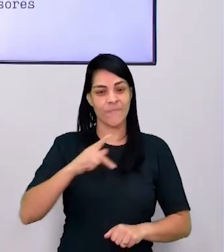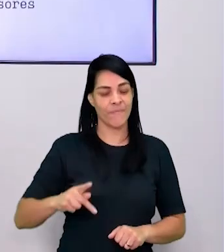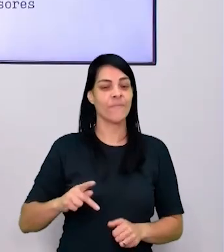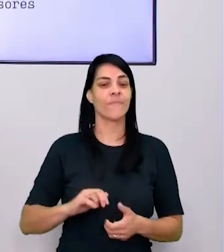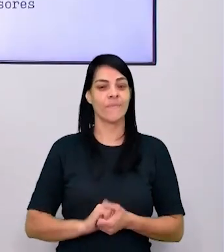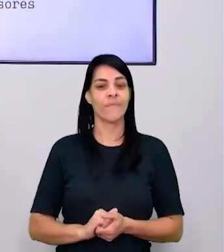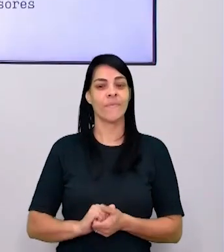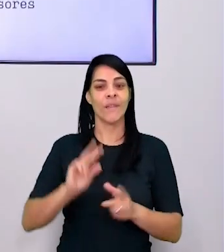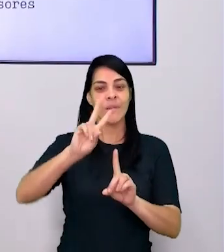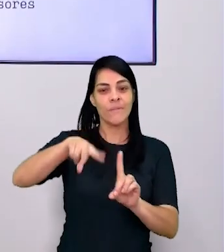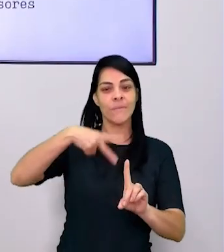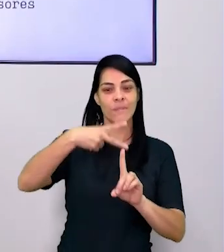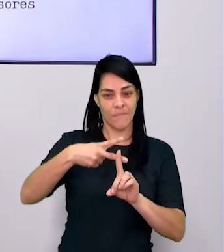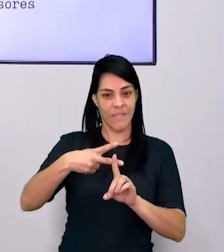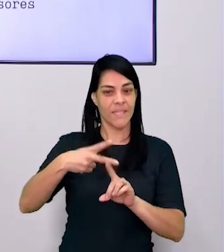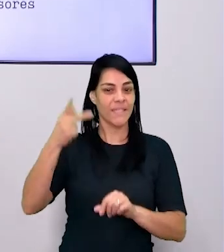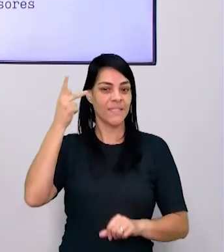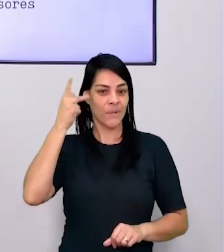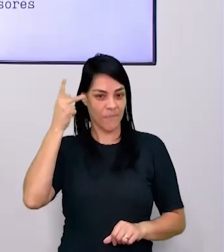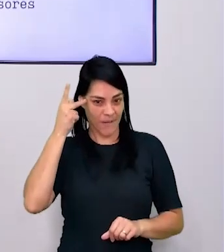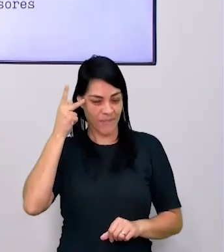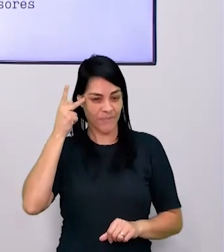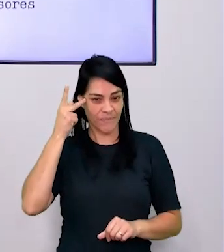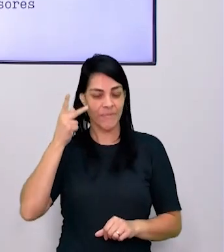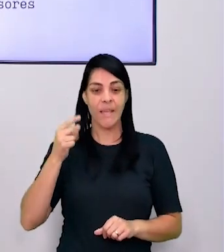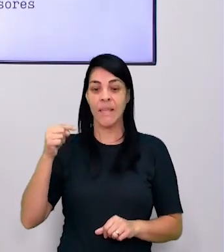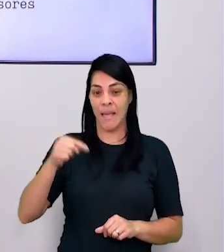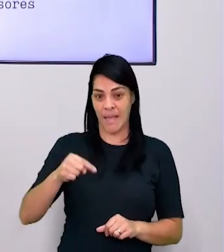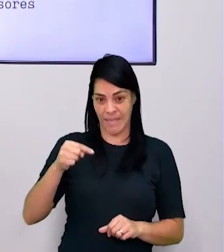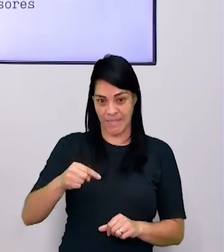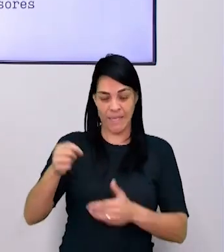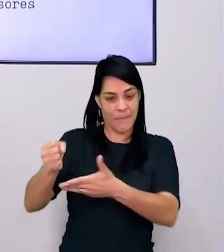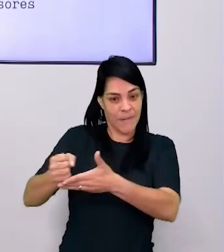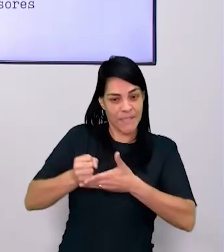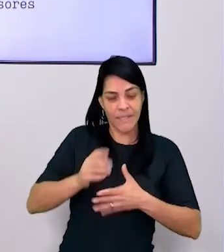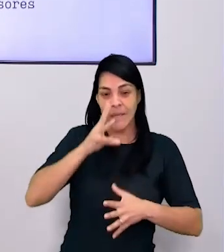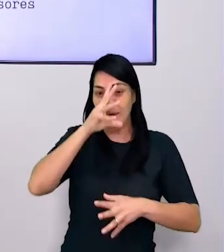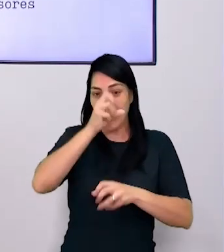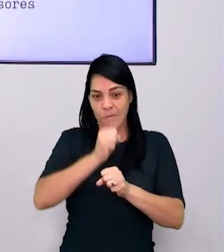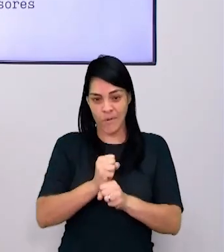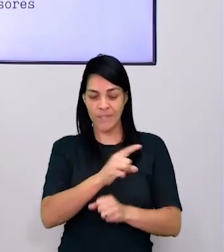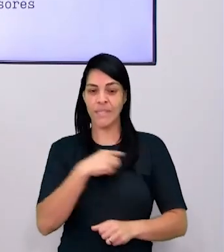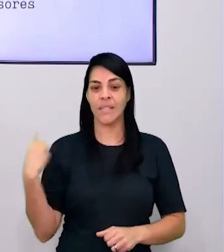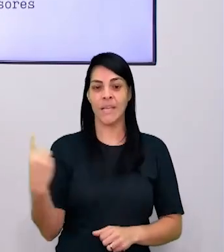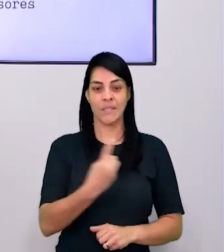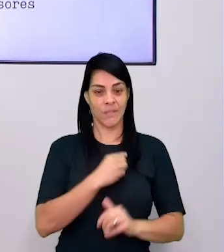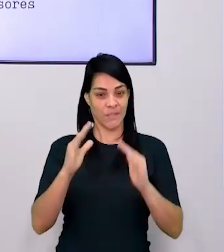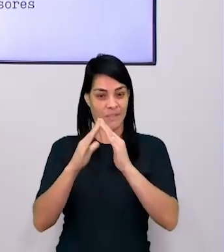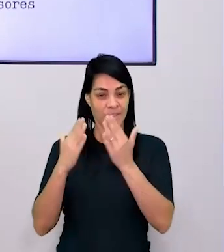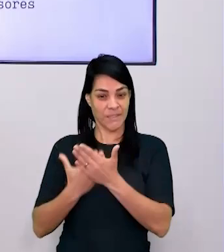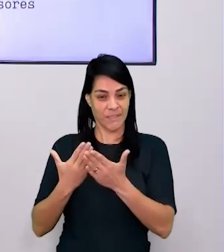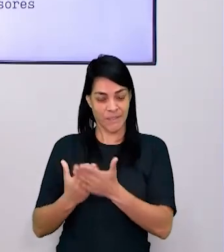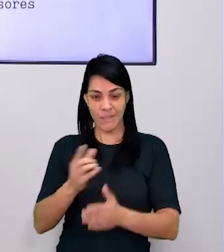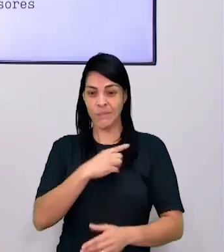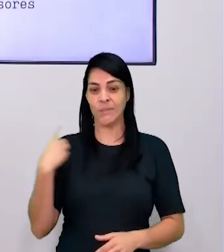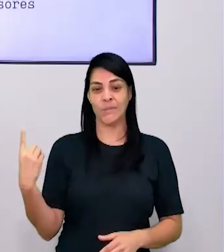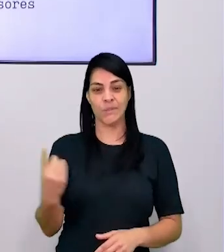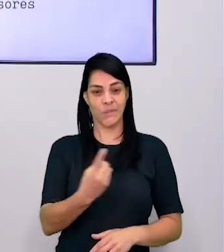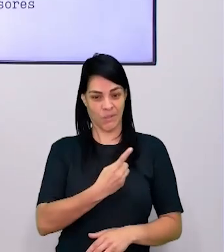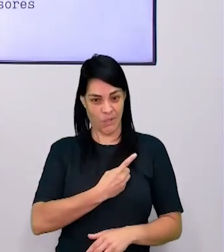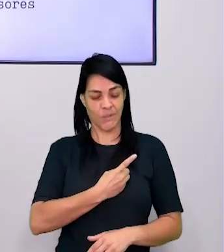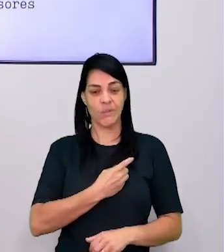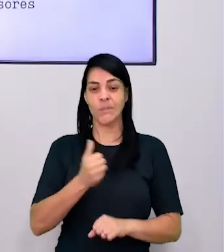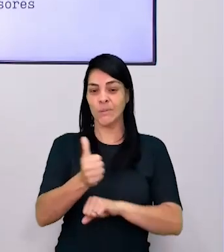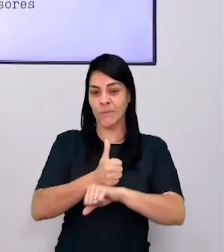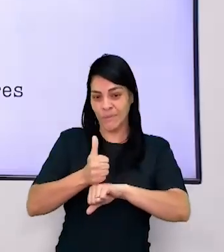programa Multiplica SP. Ele vem aqui trazer a força da nossa rede, dos nossos profissionais da educação,